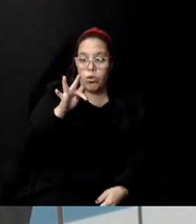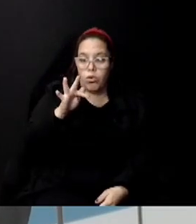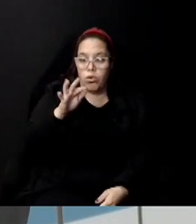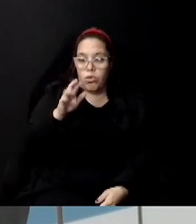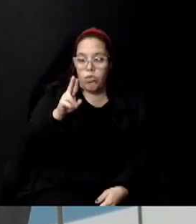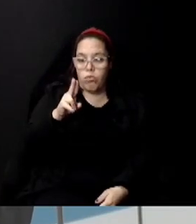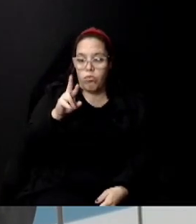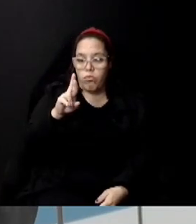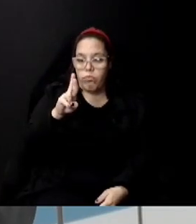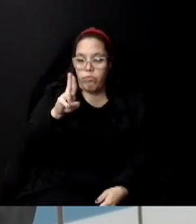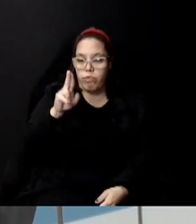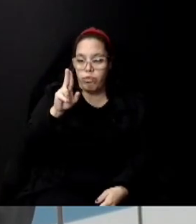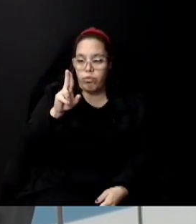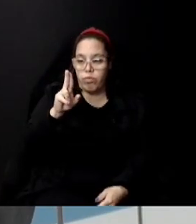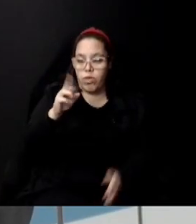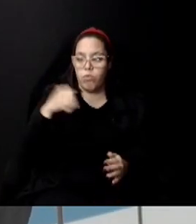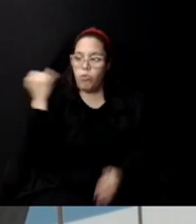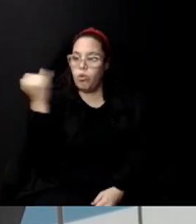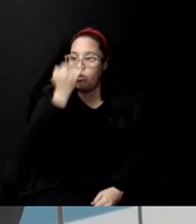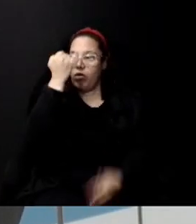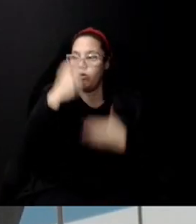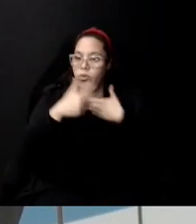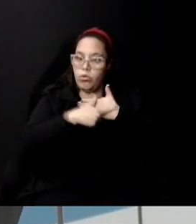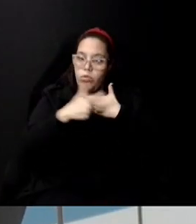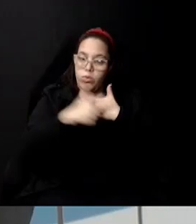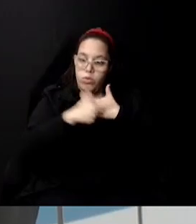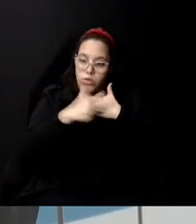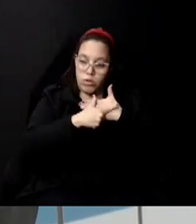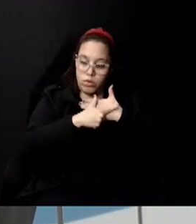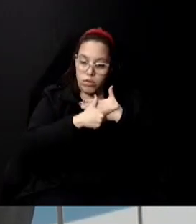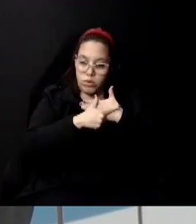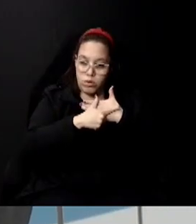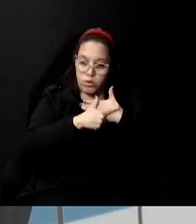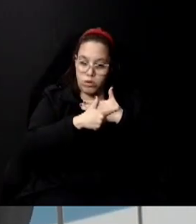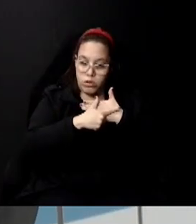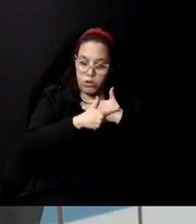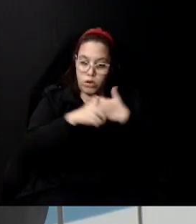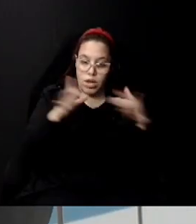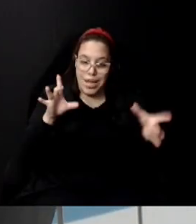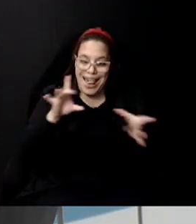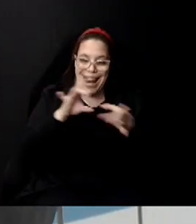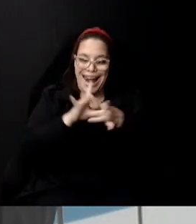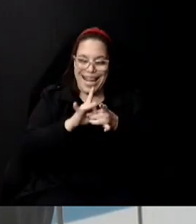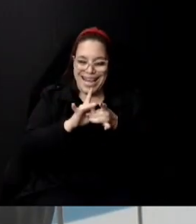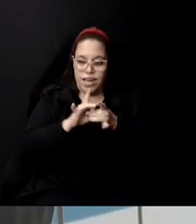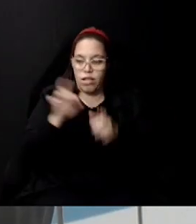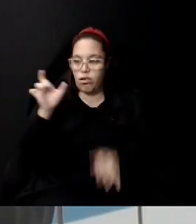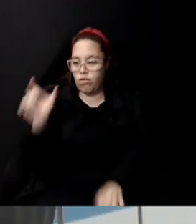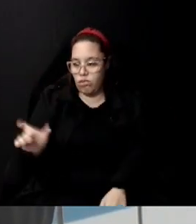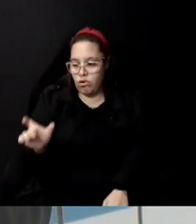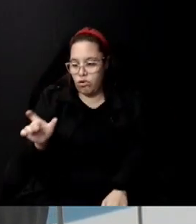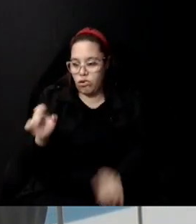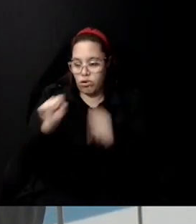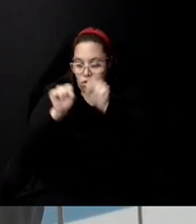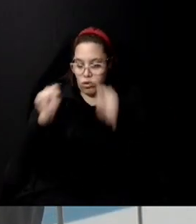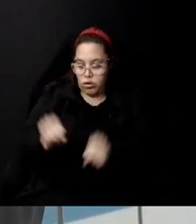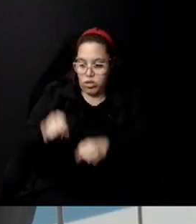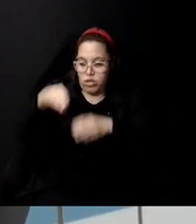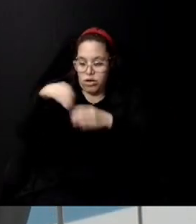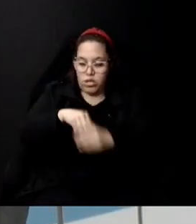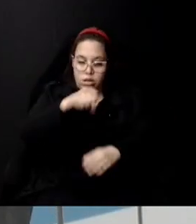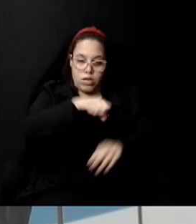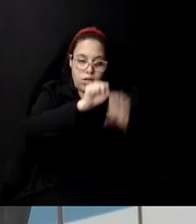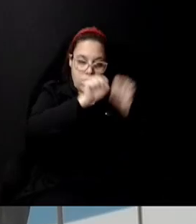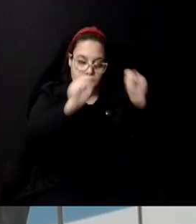importante esse papel, que é um papel de ligação entre o sistema interno e o sistema